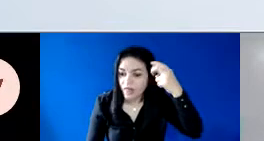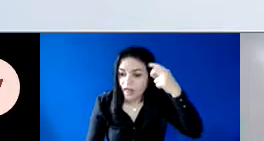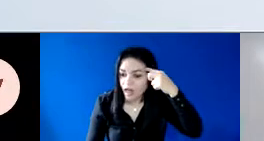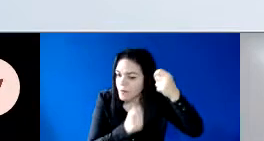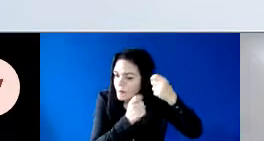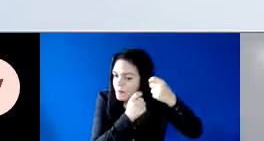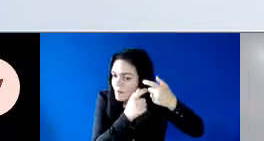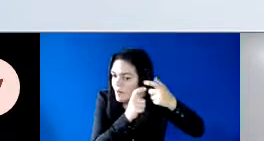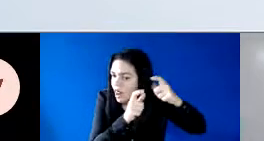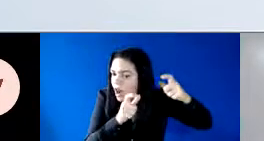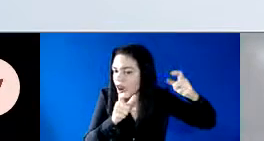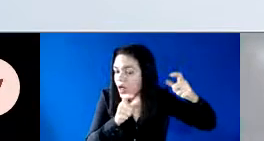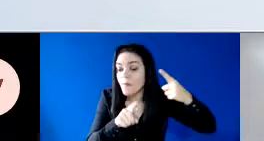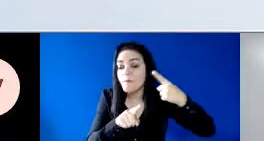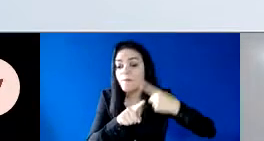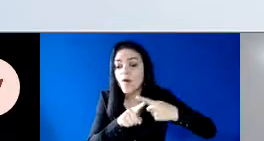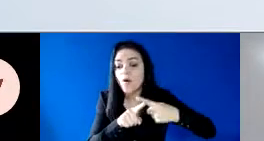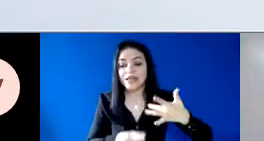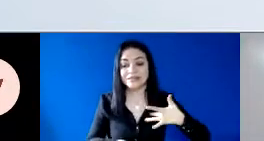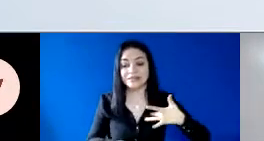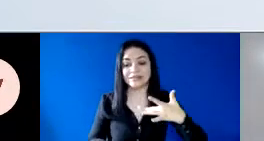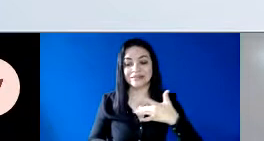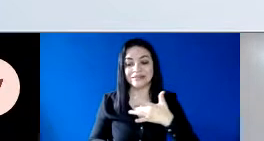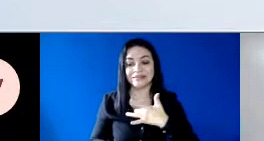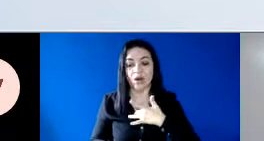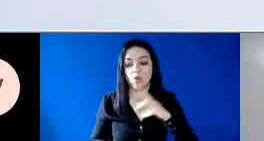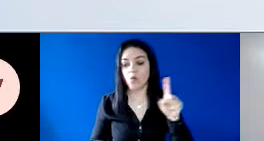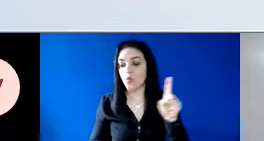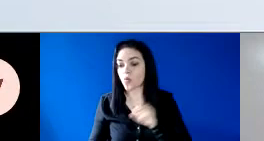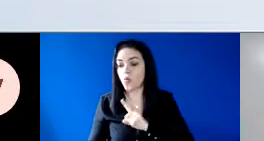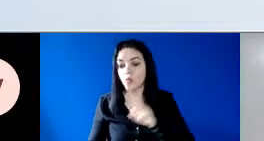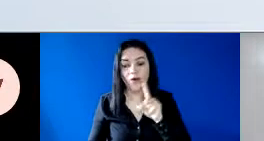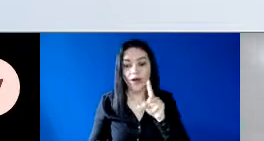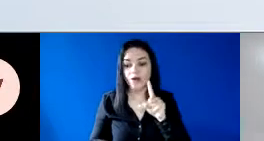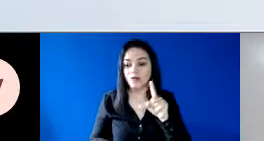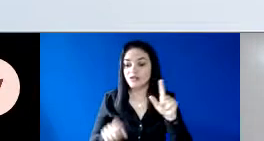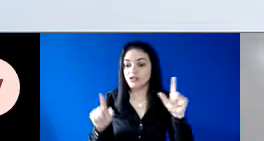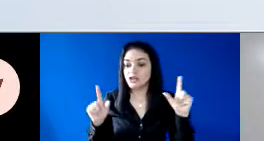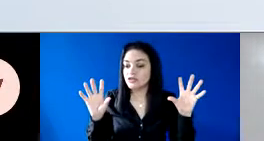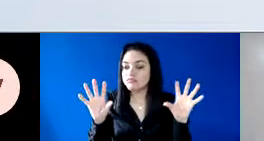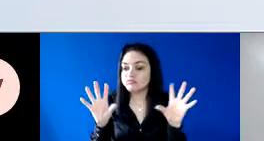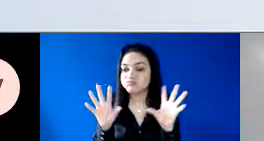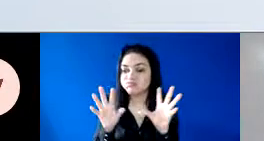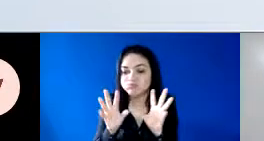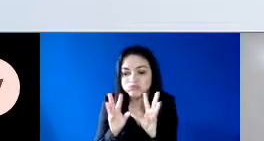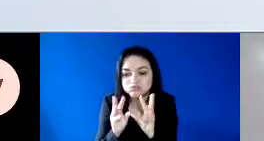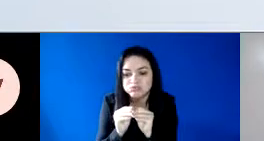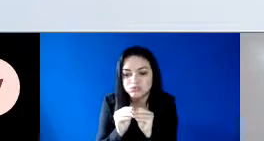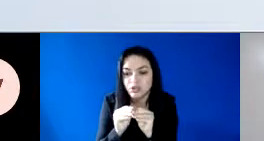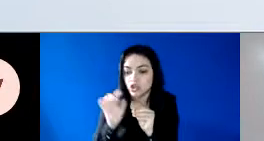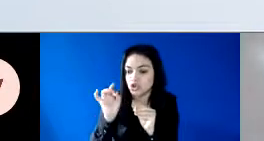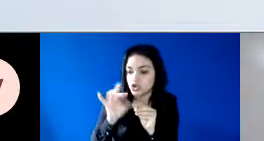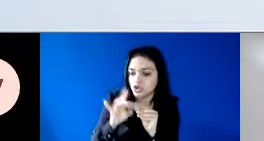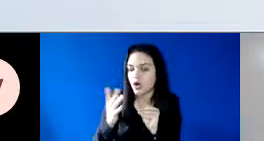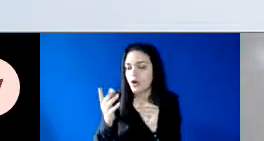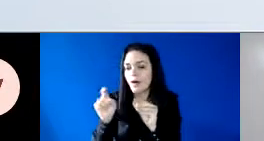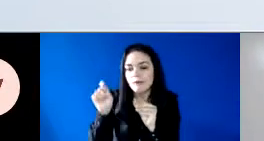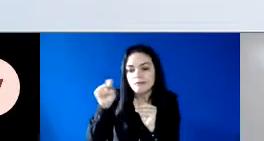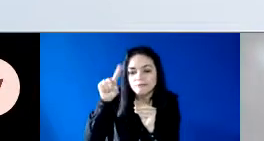ampla, porque saúde não se retém ou não se contém apenas com